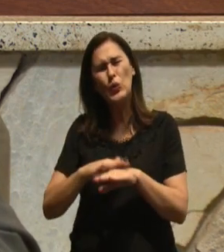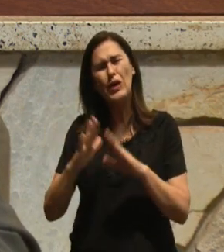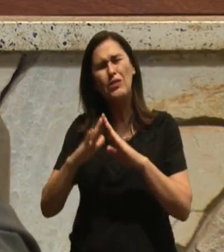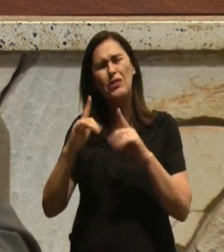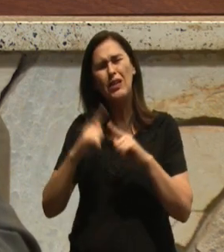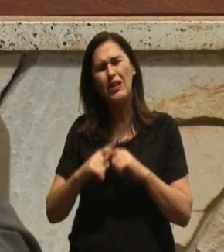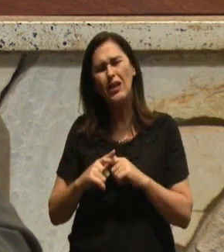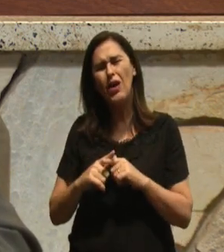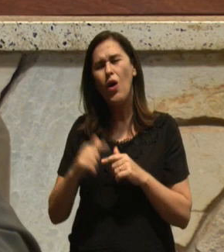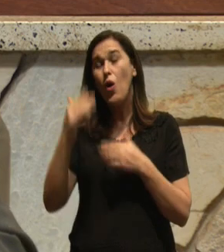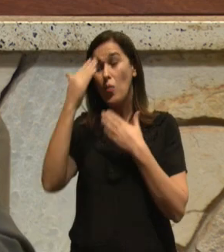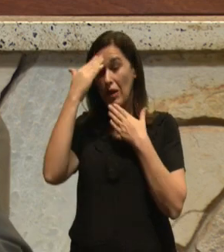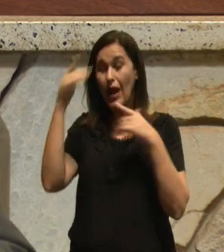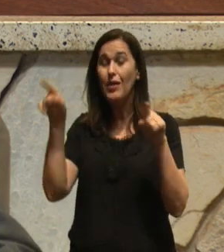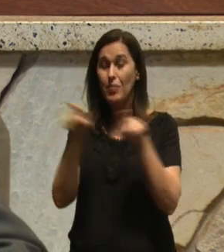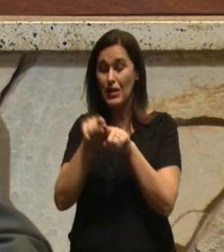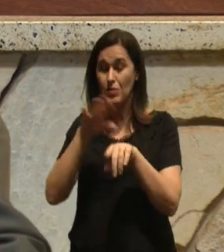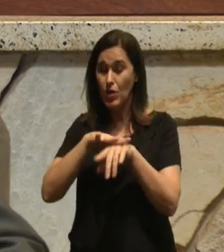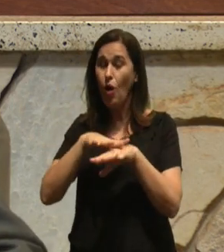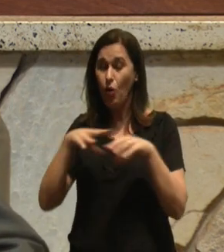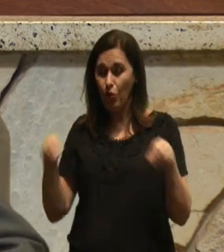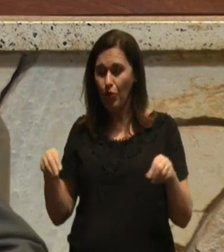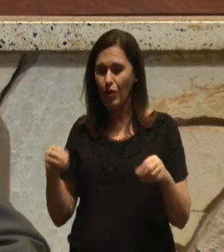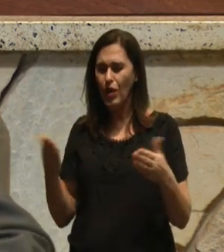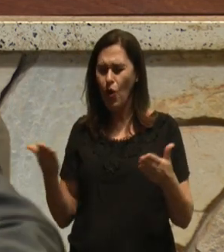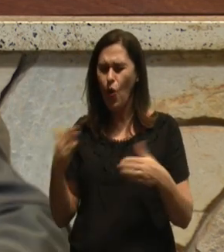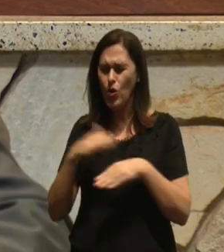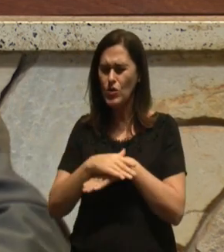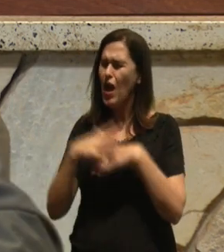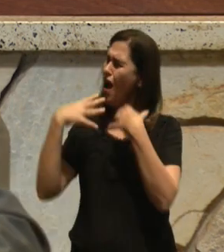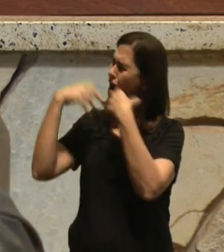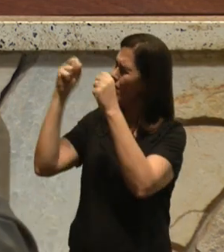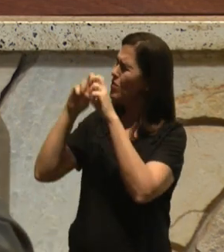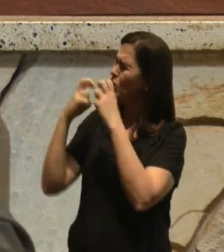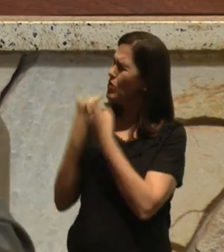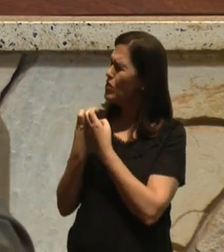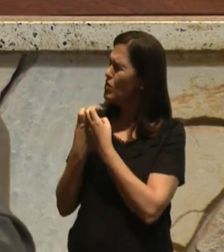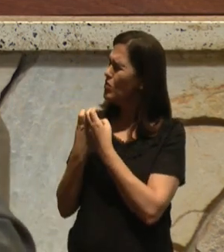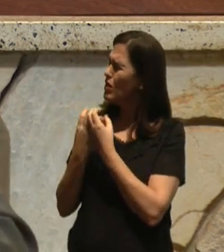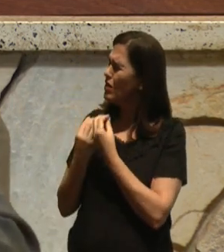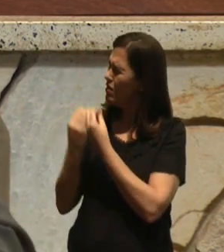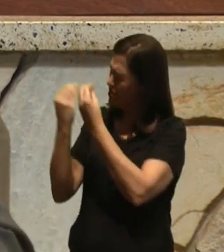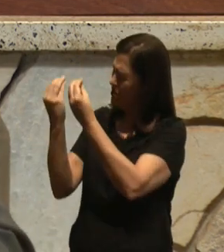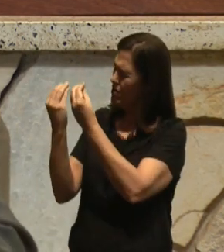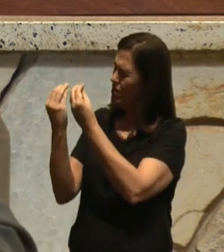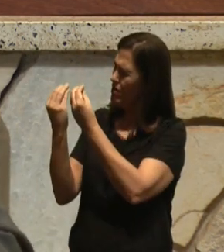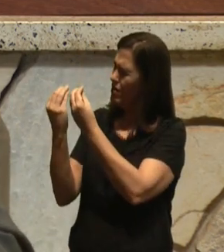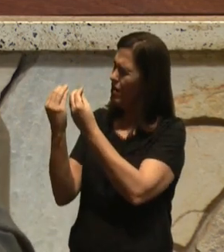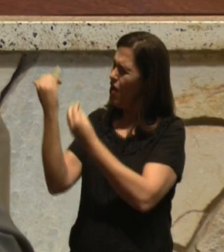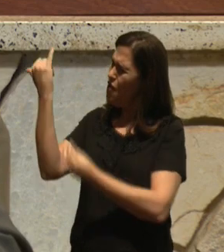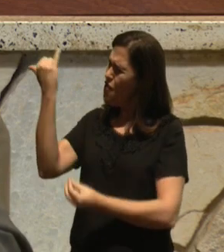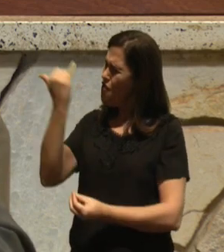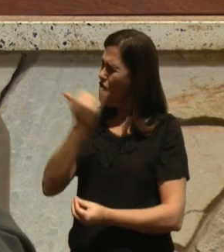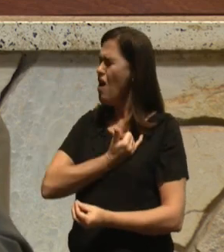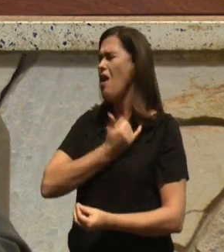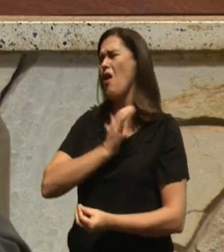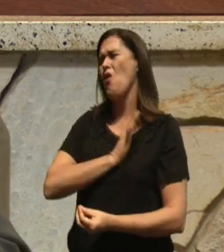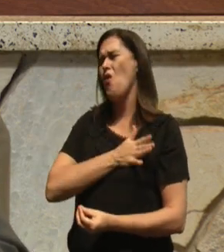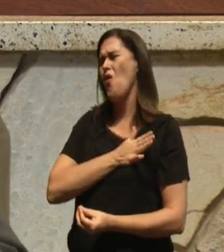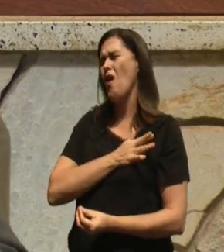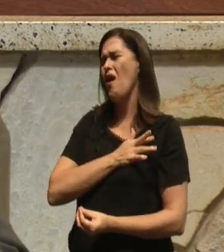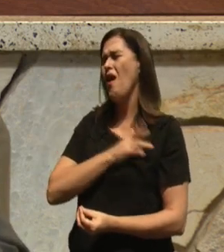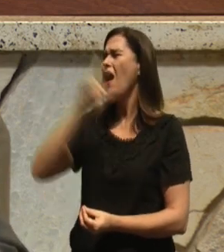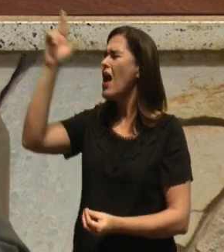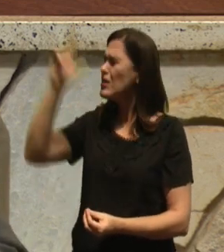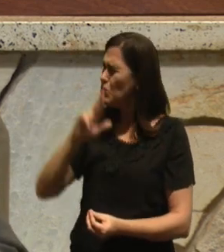aqueles que estão se recuperando, e nesta noite, Senhor, receba este culto que nós estamos te prestando, fala-nos ao coração, ouve